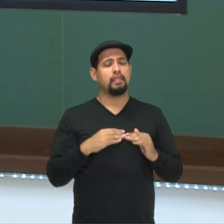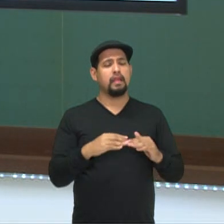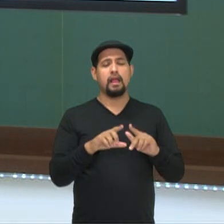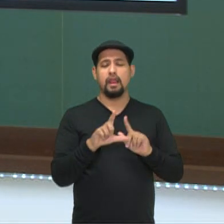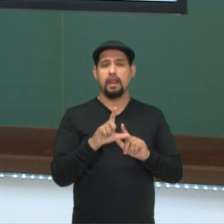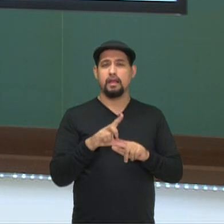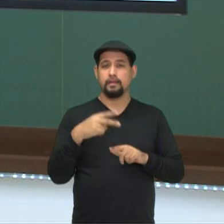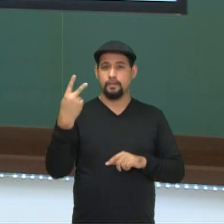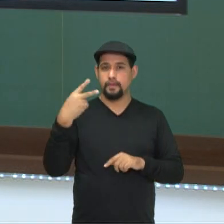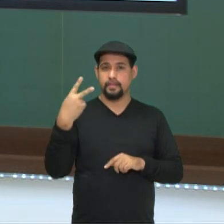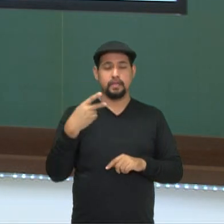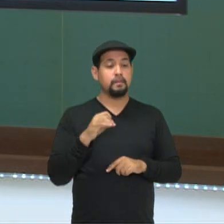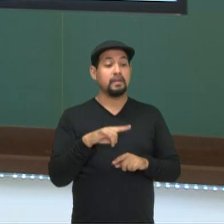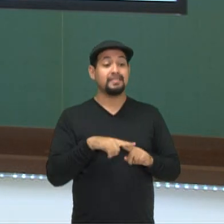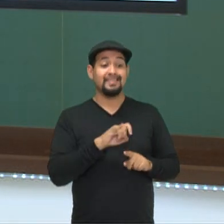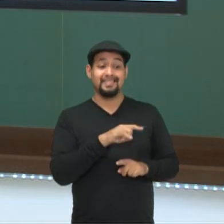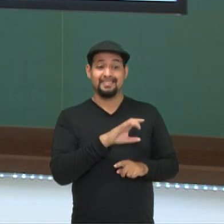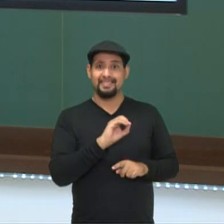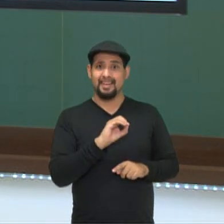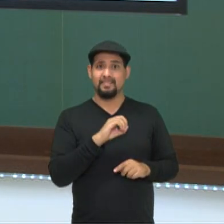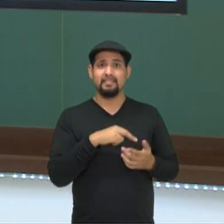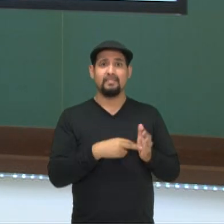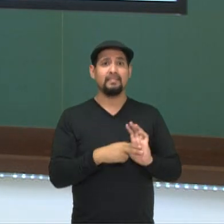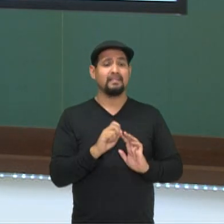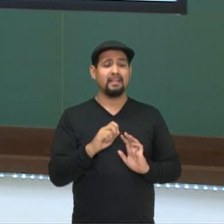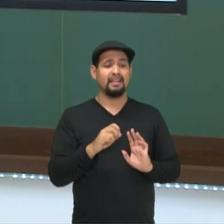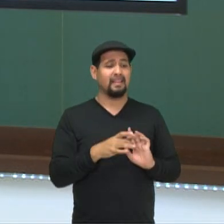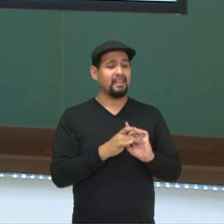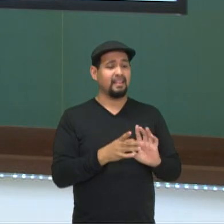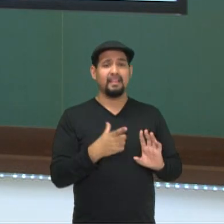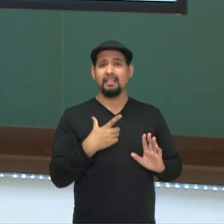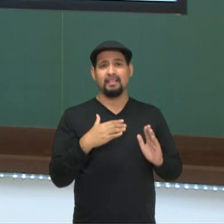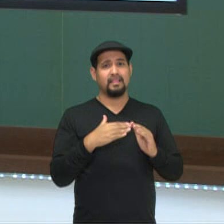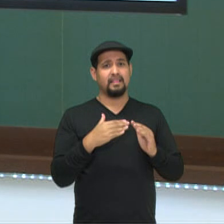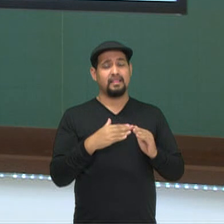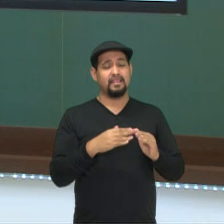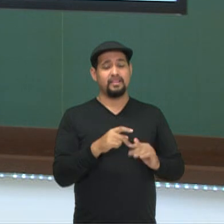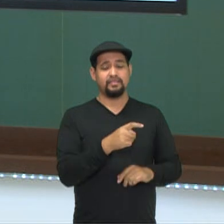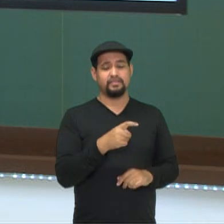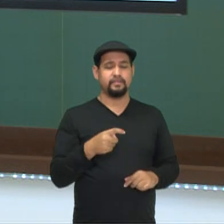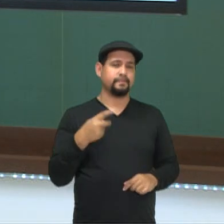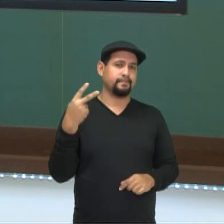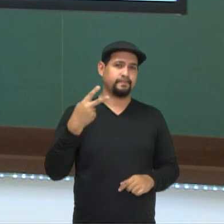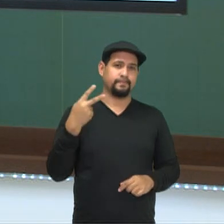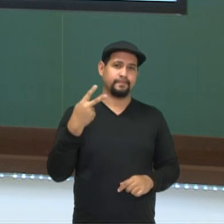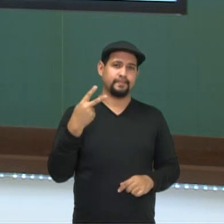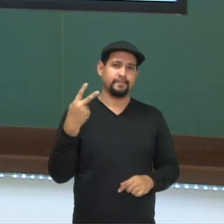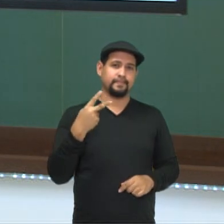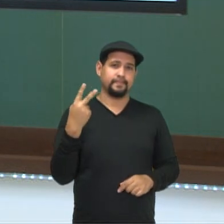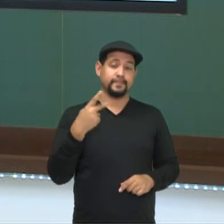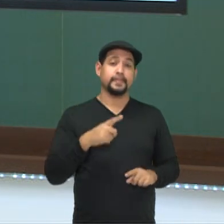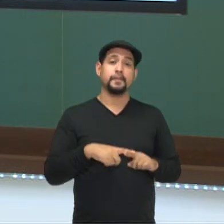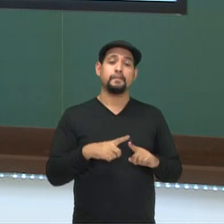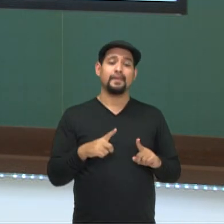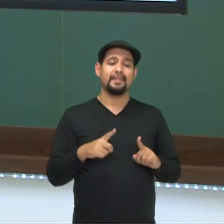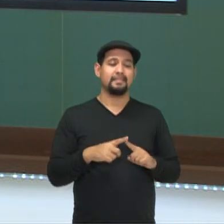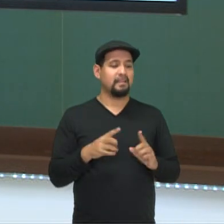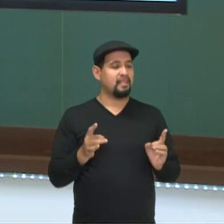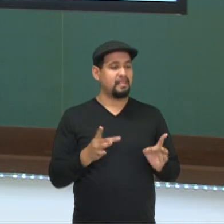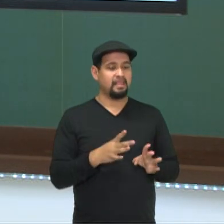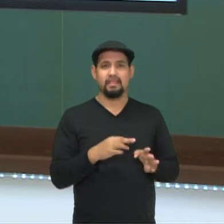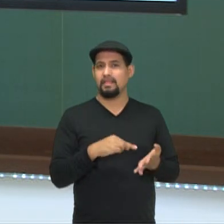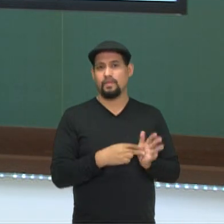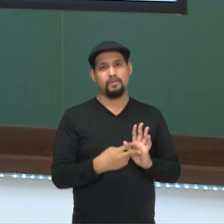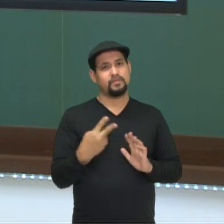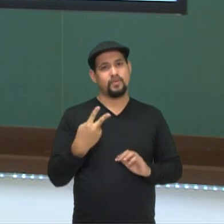acompanha a letra o quadrado e se ele for zero a equação deixa de ter o termo x ao quadrado logo ela deixa de ser